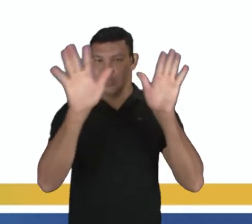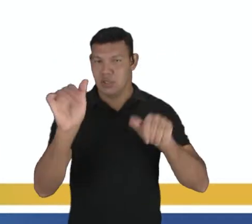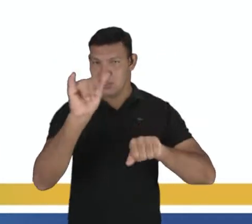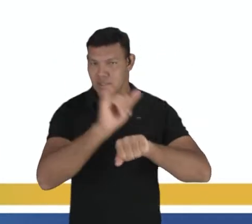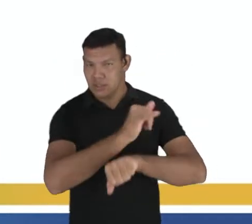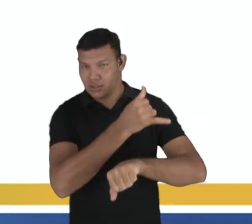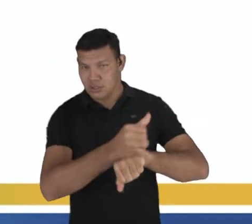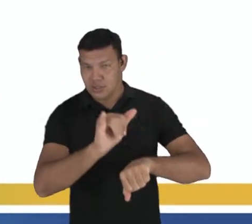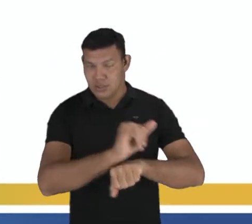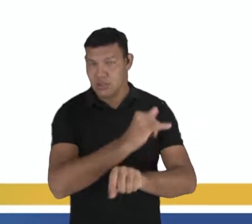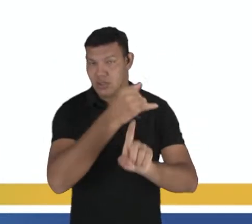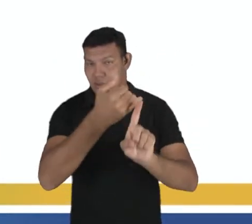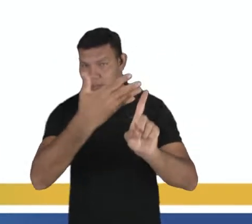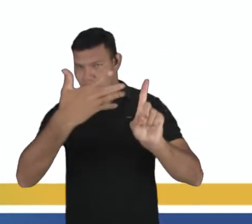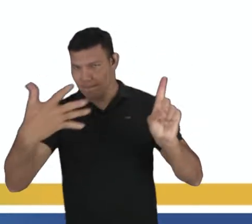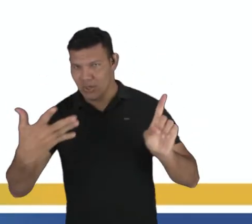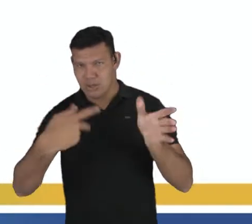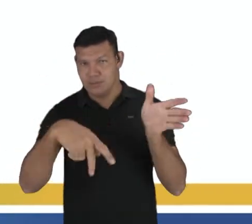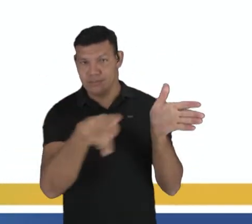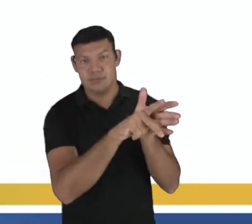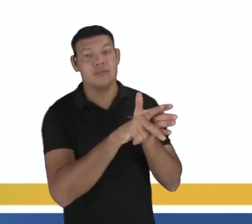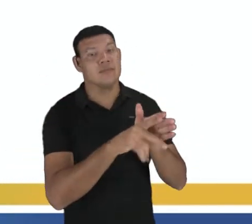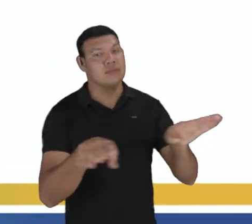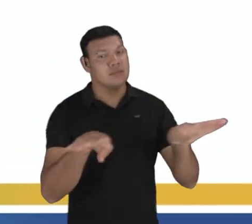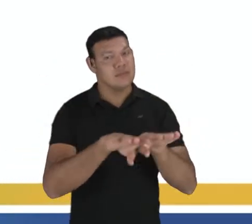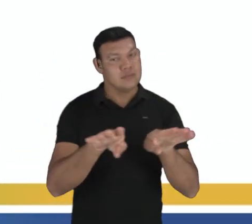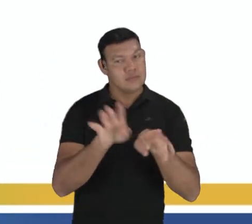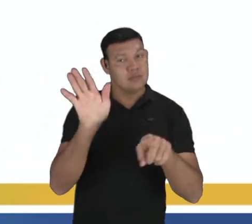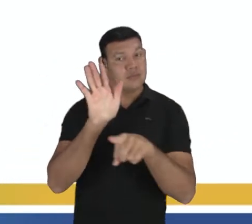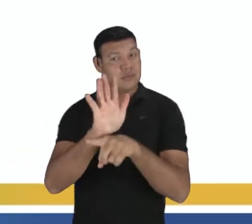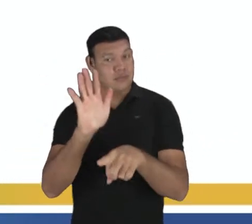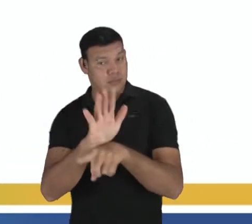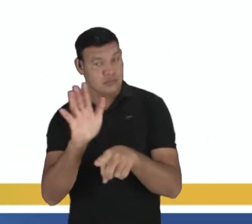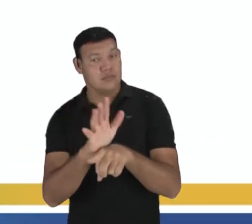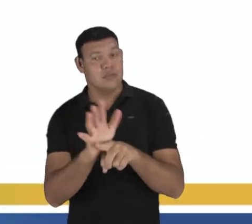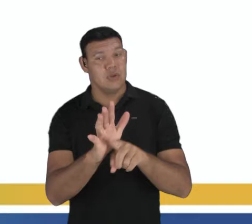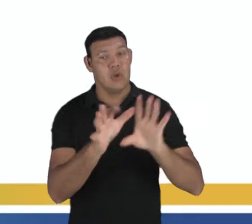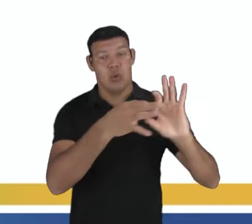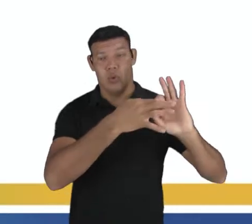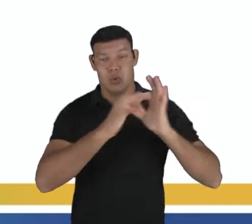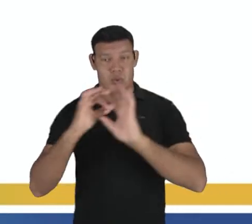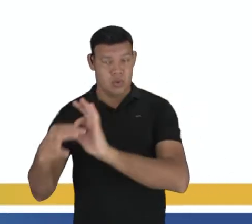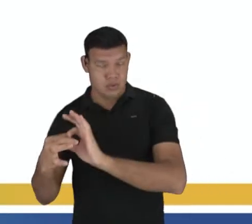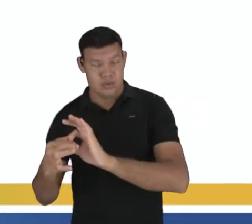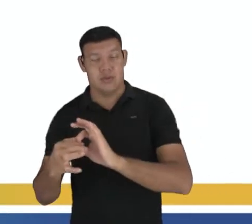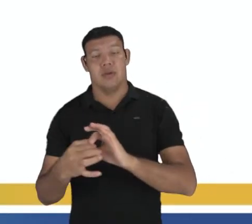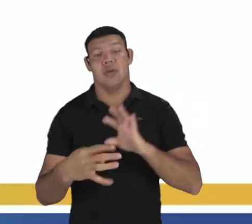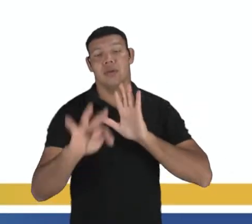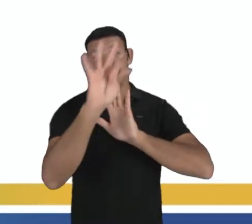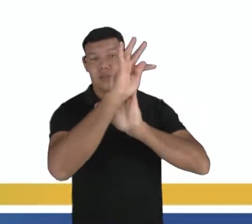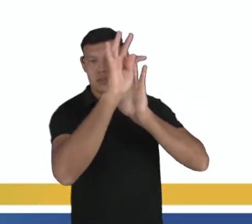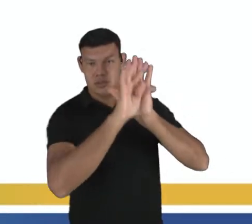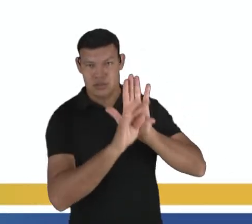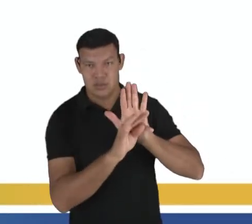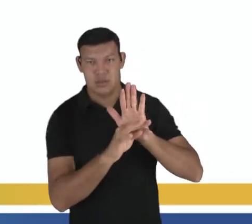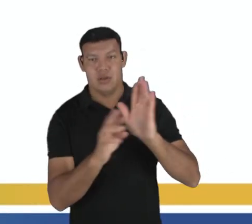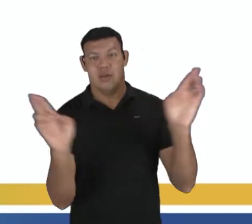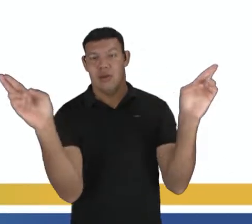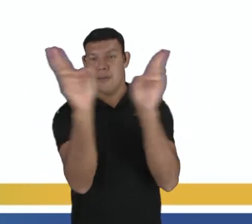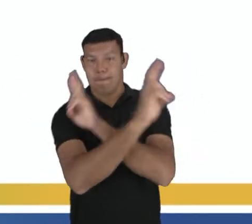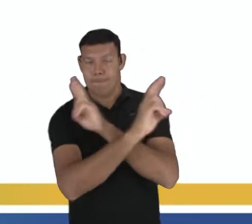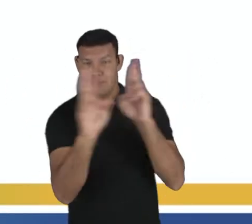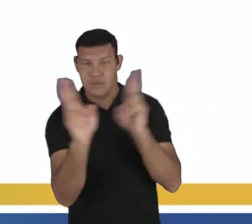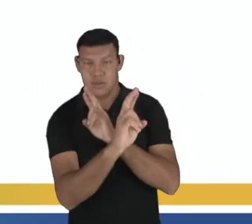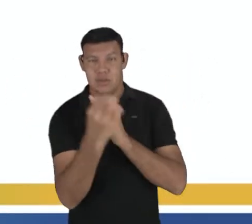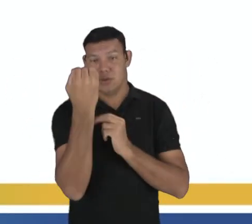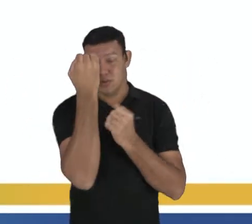estratégias argumentativas, bem como para cooperar na coesão do texto, por meio da relação entre